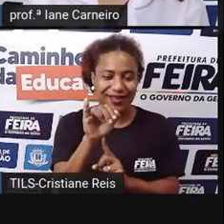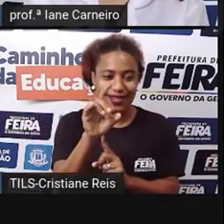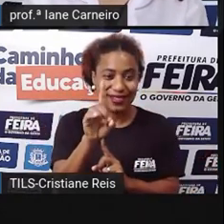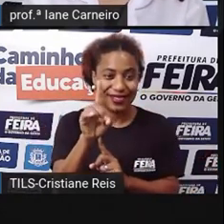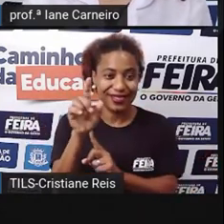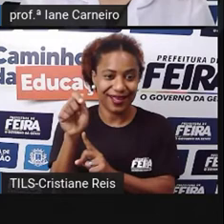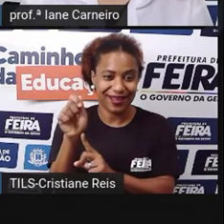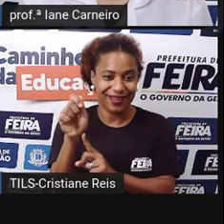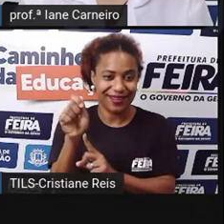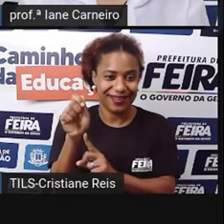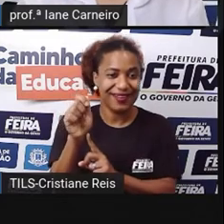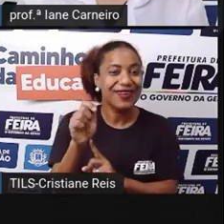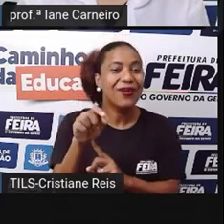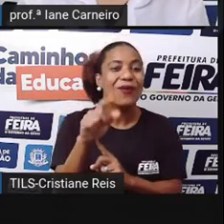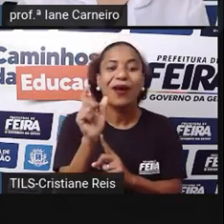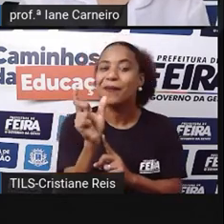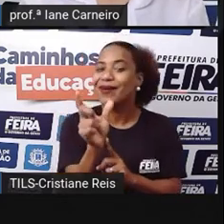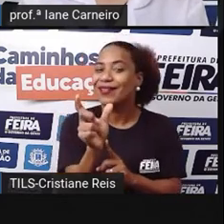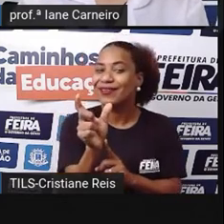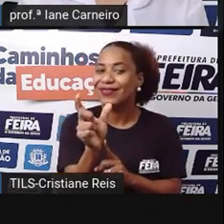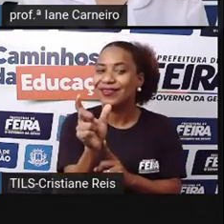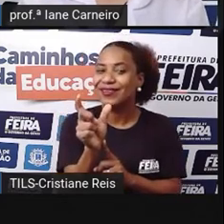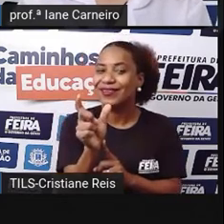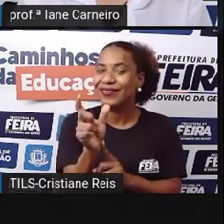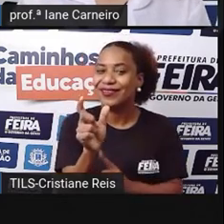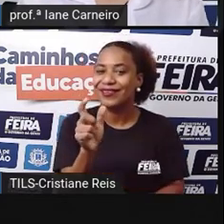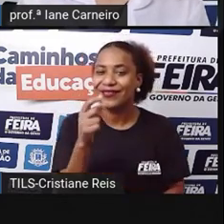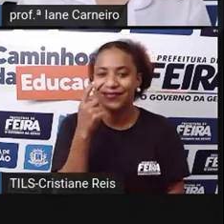gente vai formar? Vamos ver.